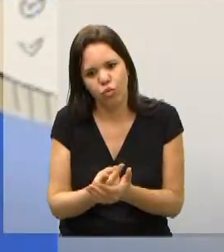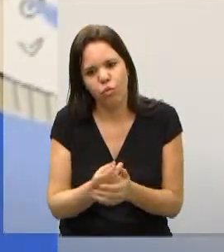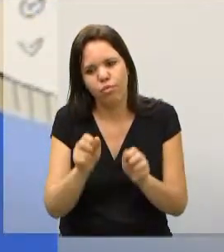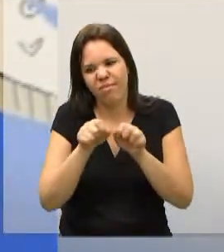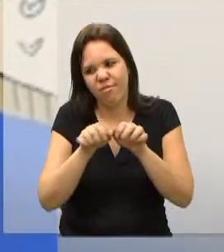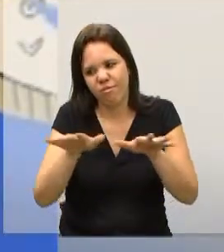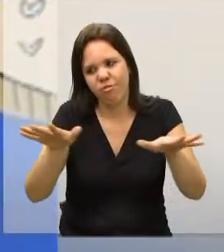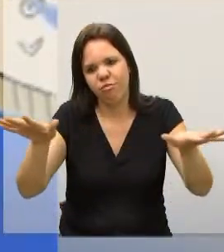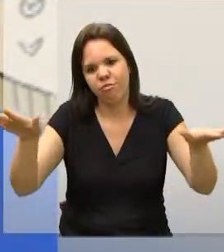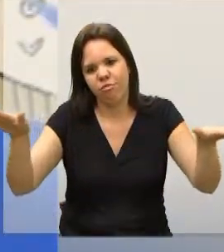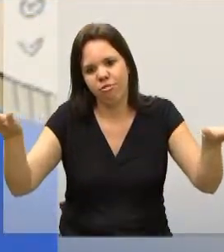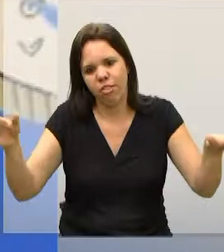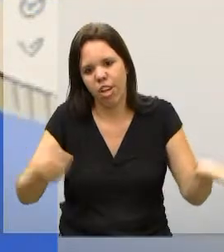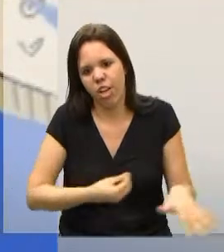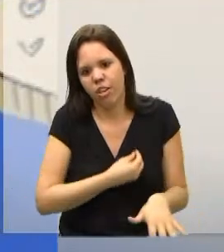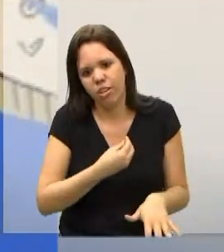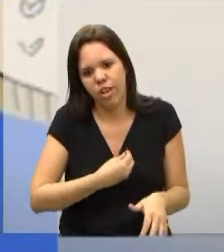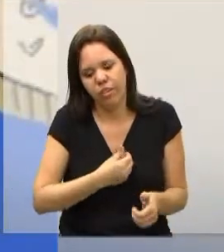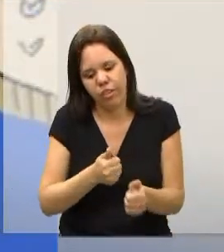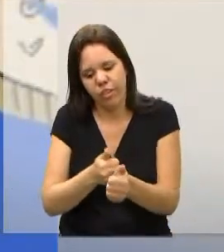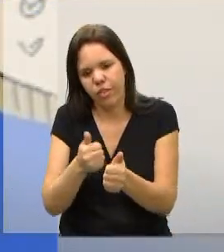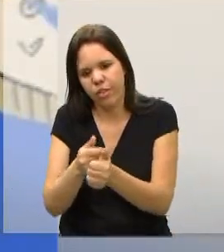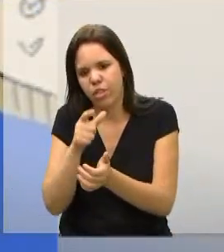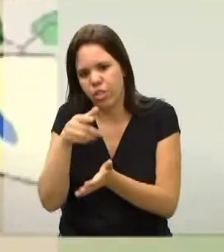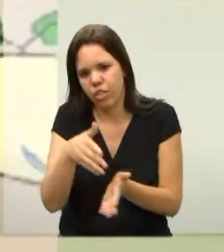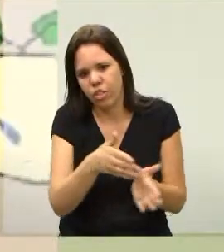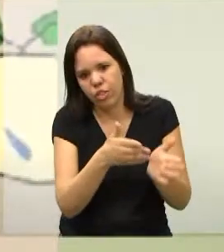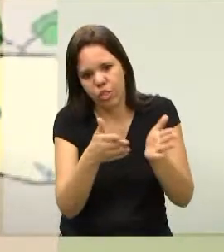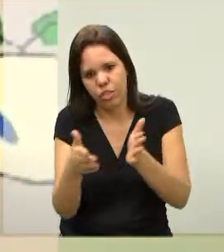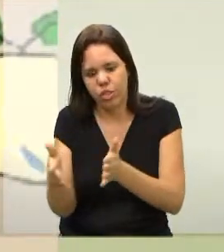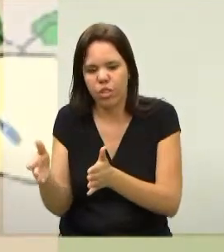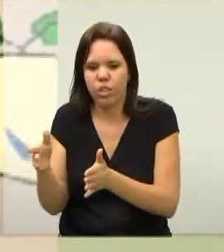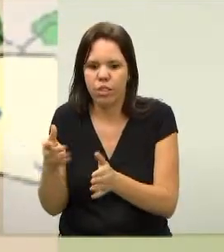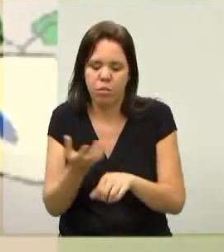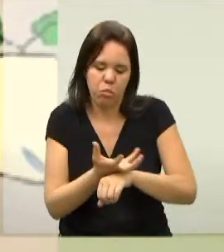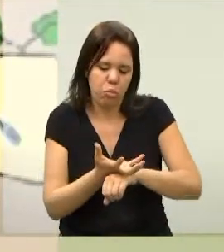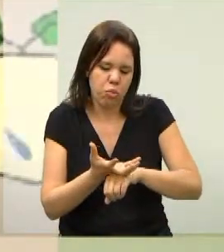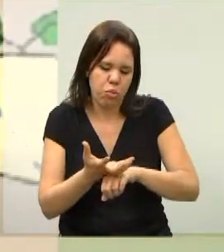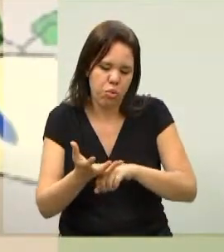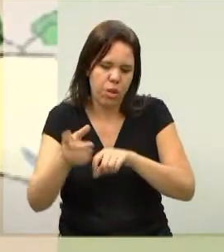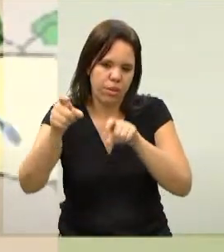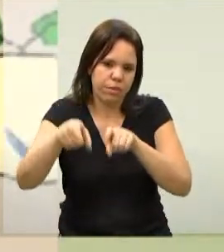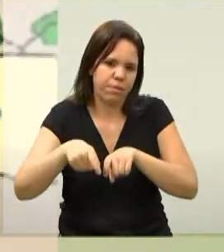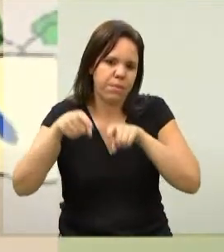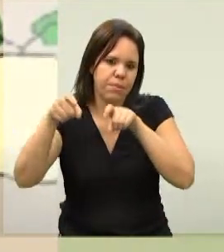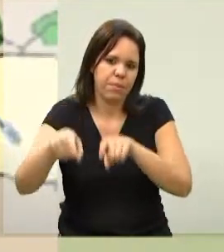caminho diferente. Seguiram o rio e acabaram indo molhar as plantações.